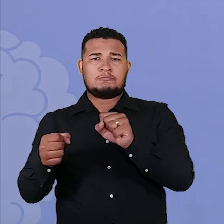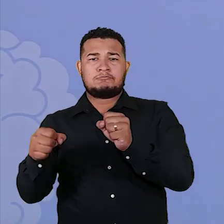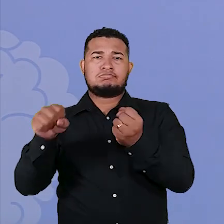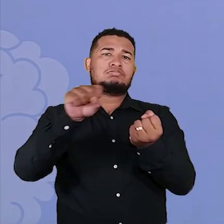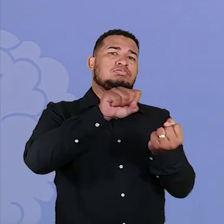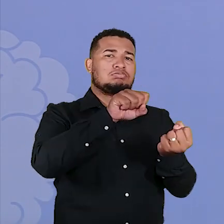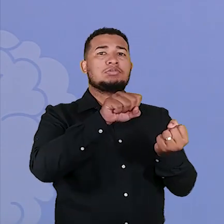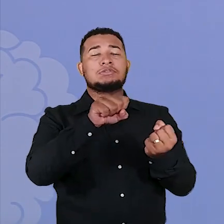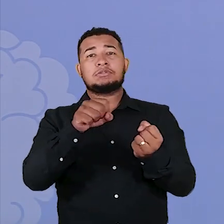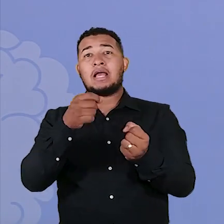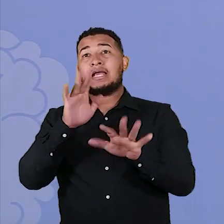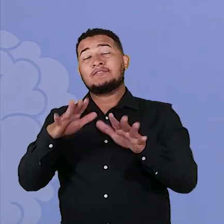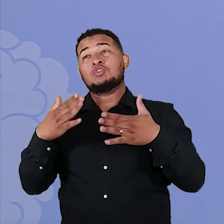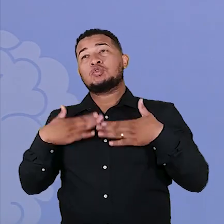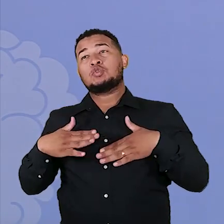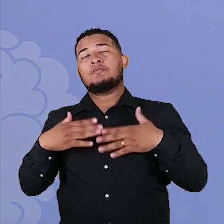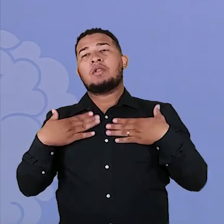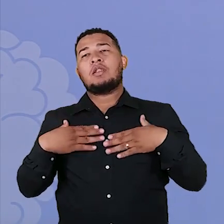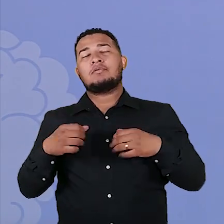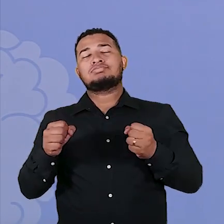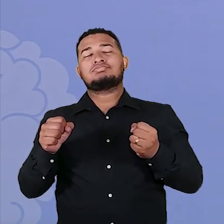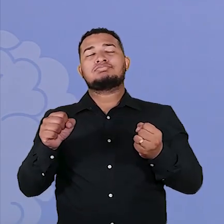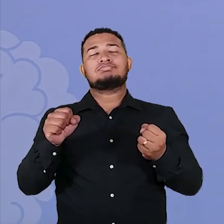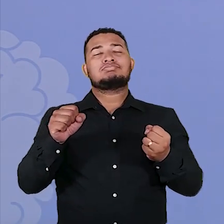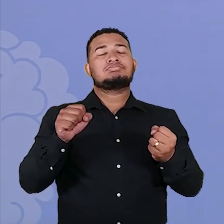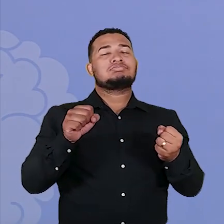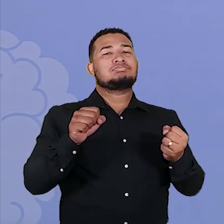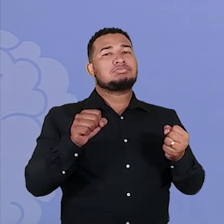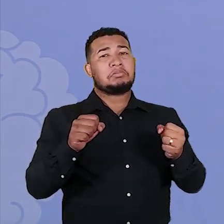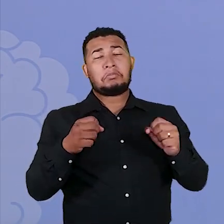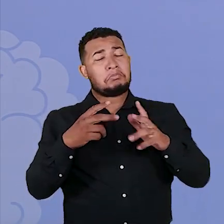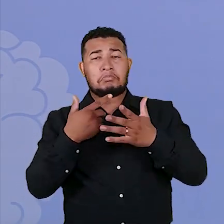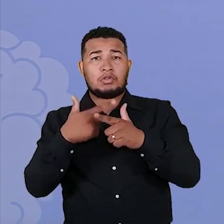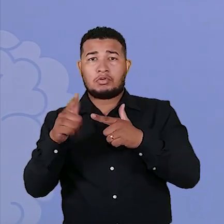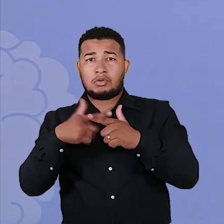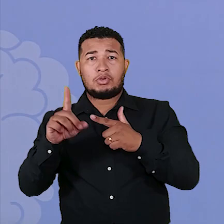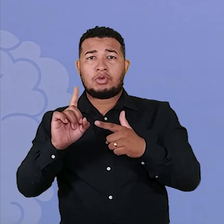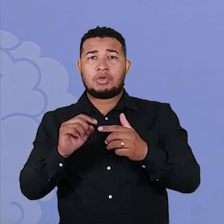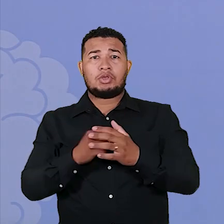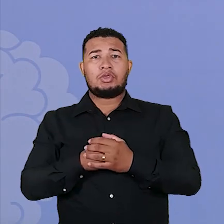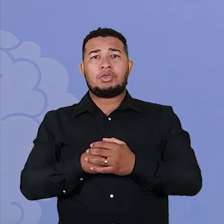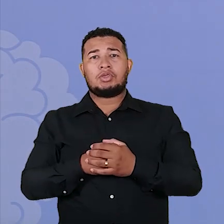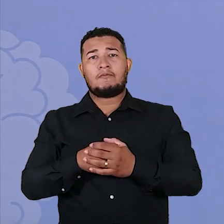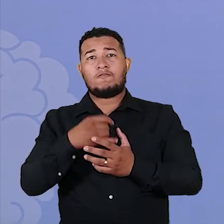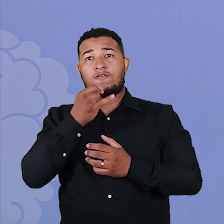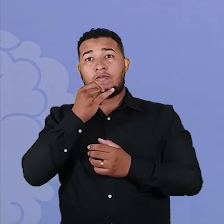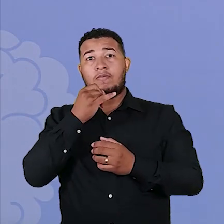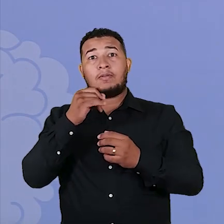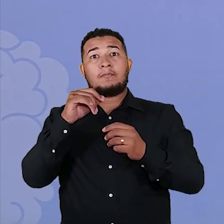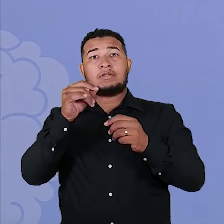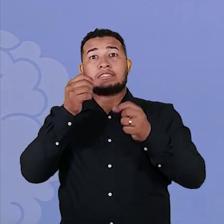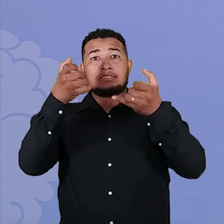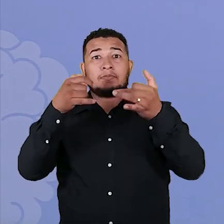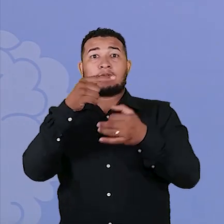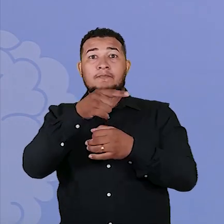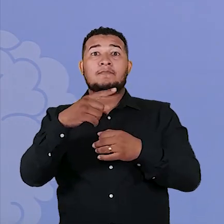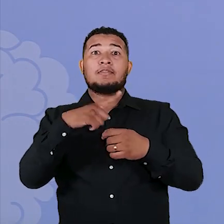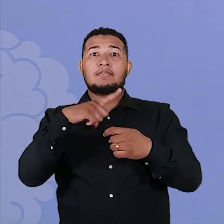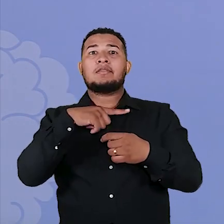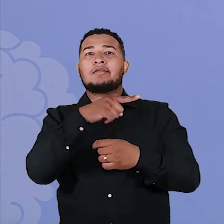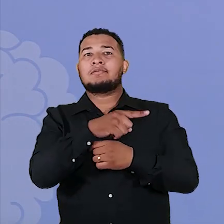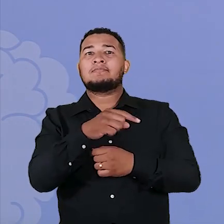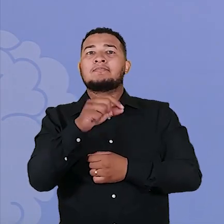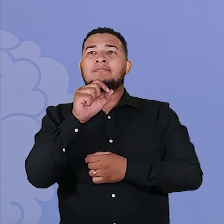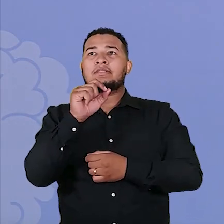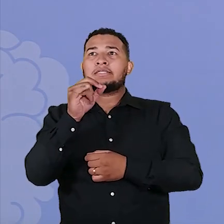lado chegou uma curva mesmo não que a culpa seja suave não ser uma uma curva muito brusca né é o a